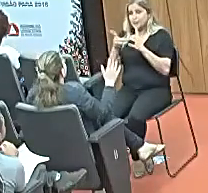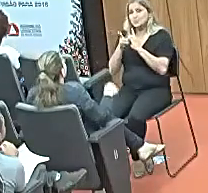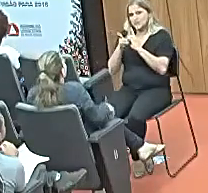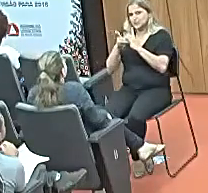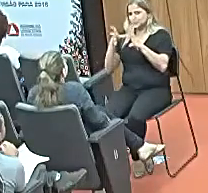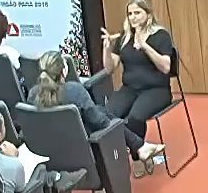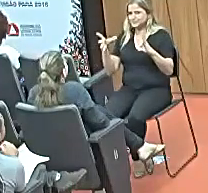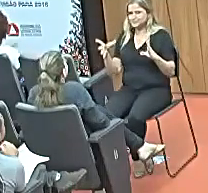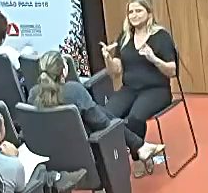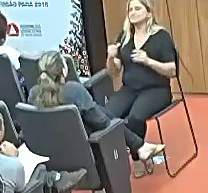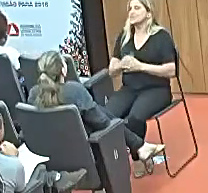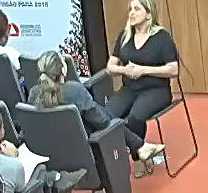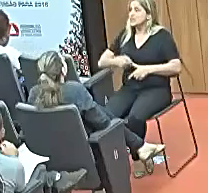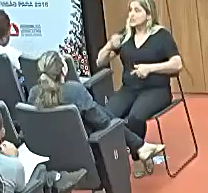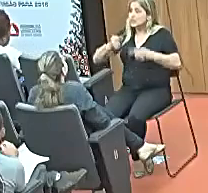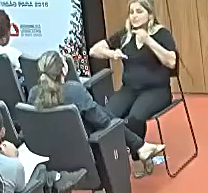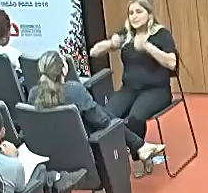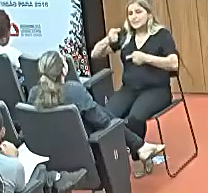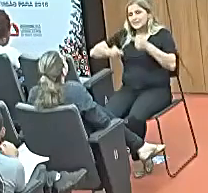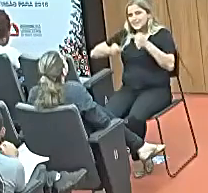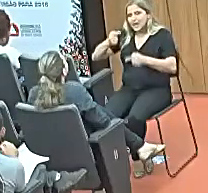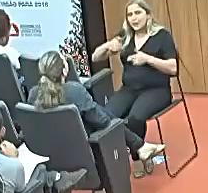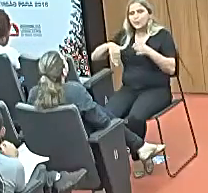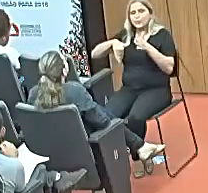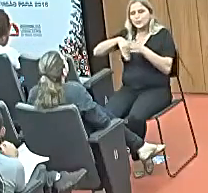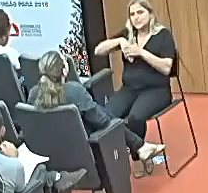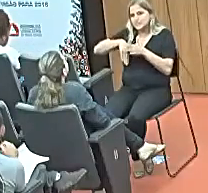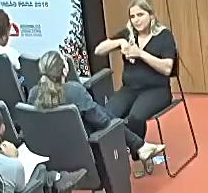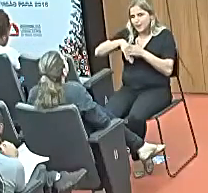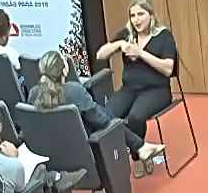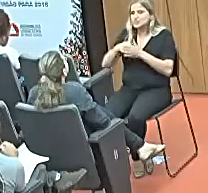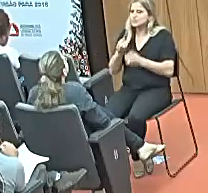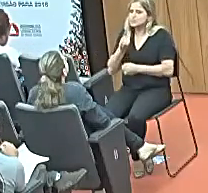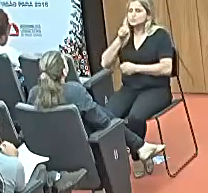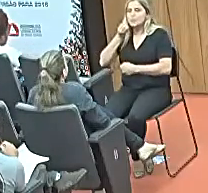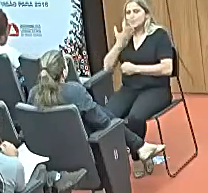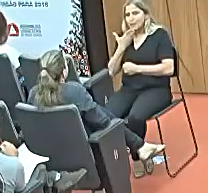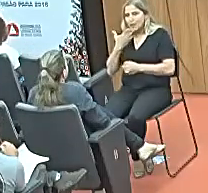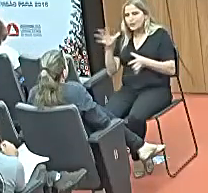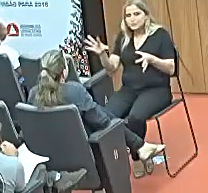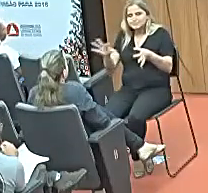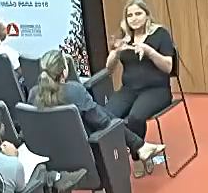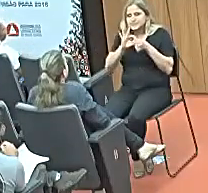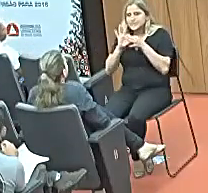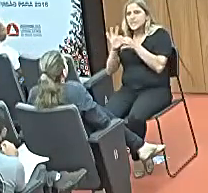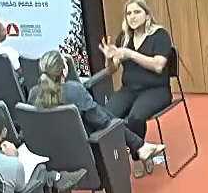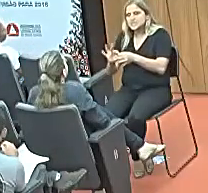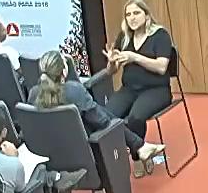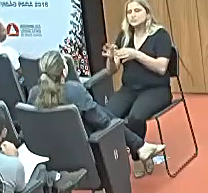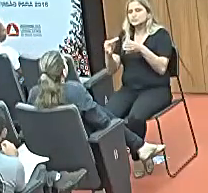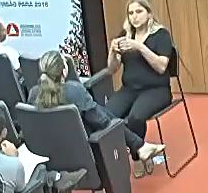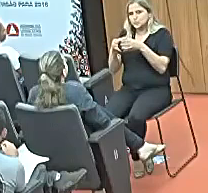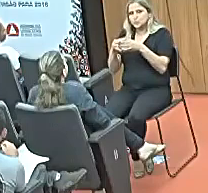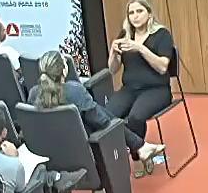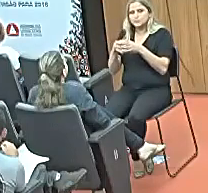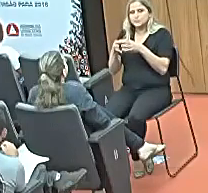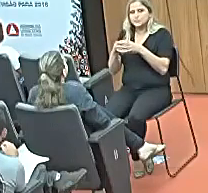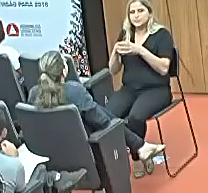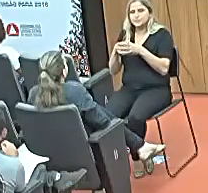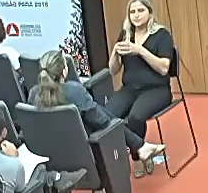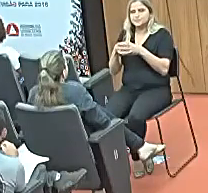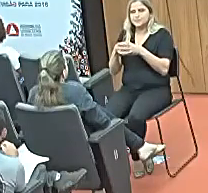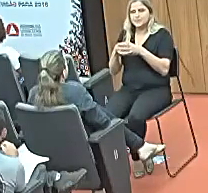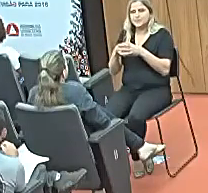debateu o sport foi muito positivo houve uma grande integração do grupo e